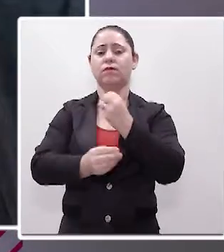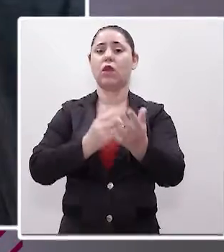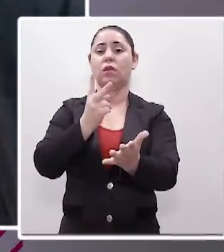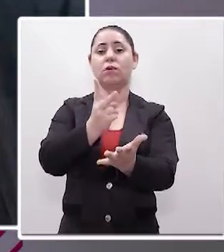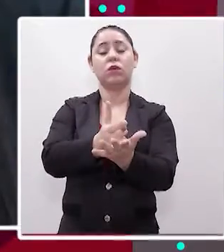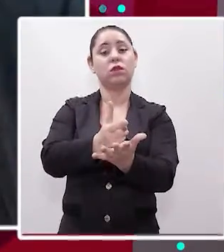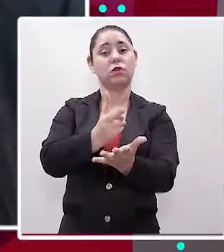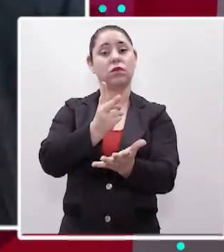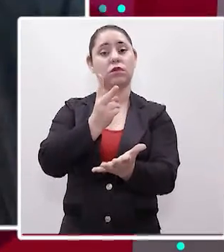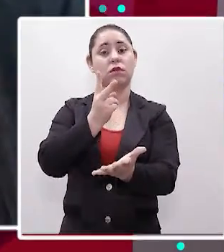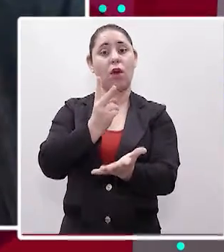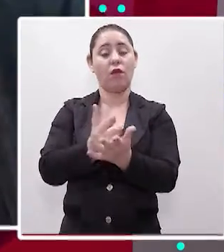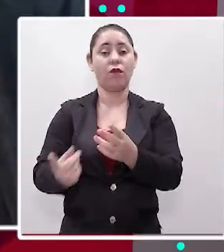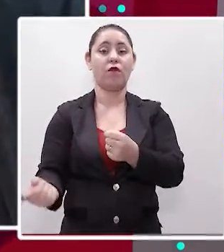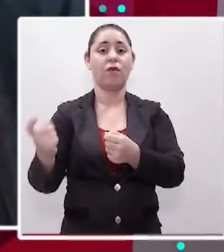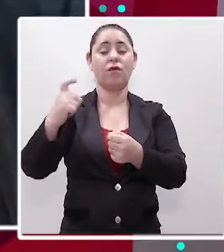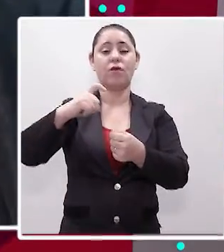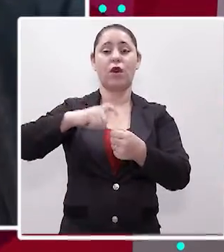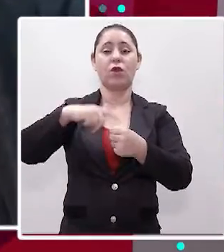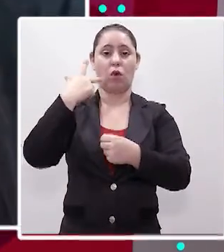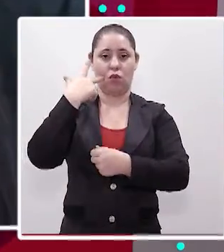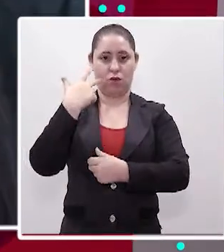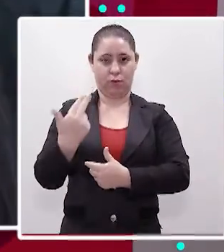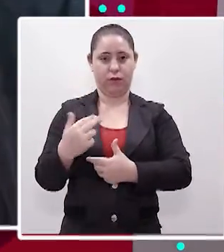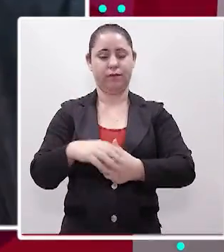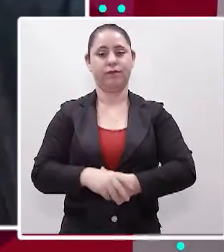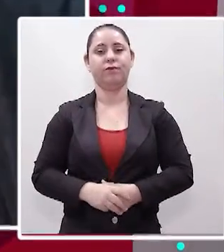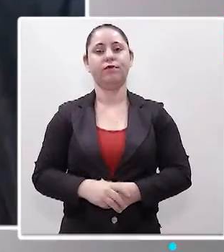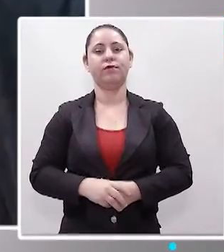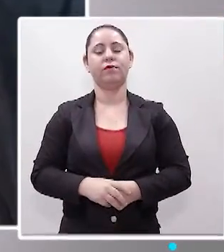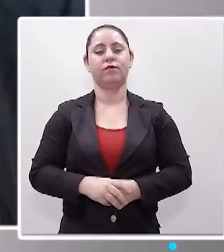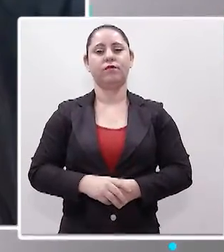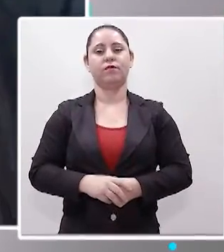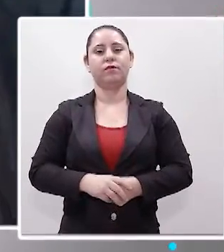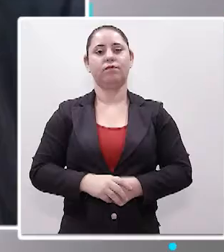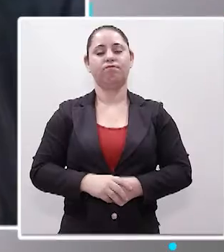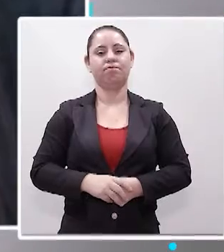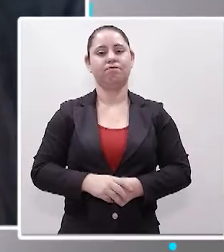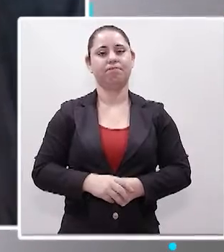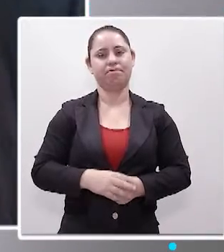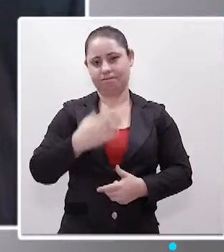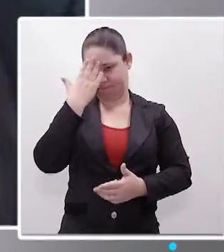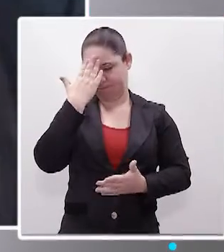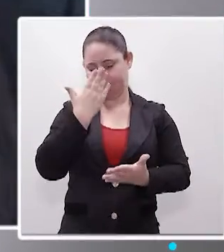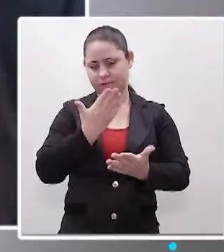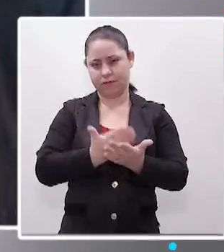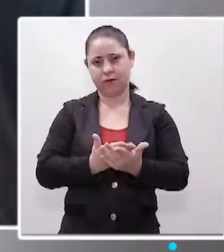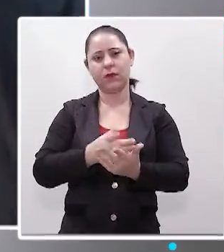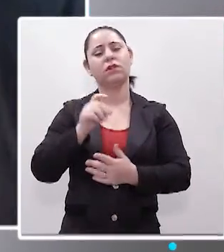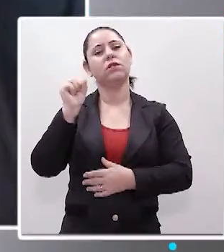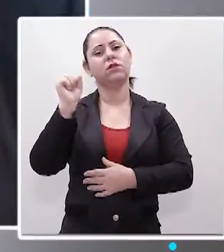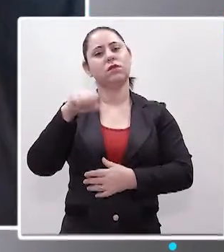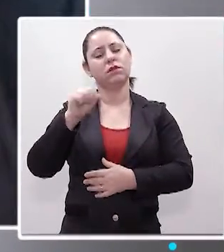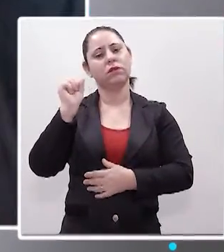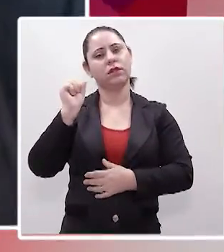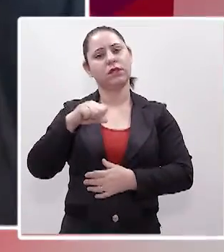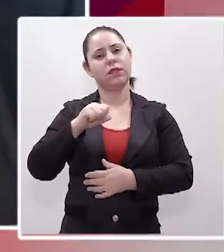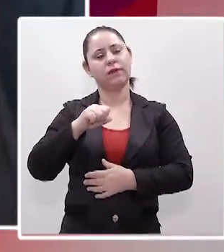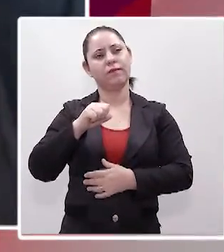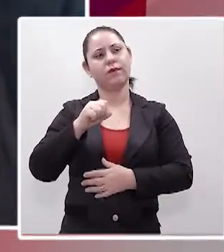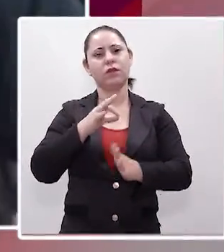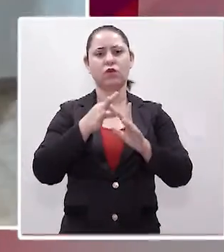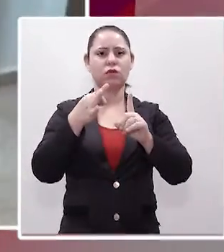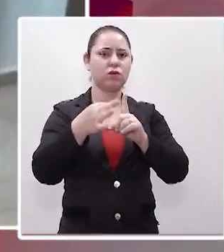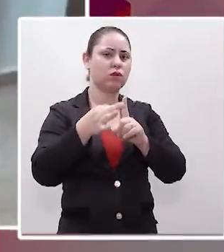adaptar métodos para que isso continue quando tudo voltar a uma certa normalidade? Eu acredito que sim, né?